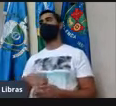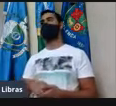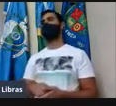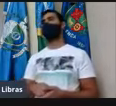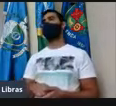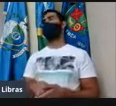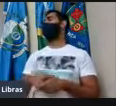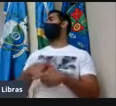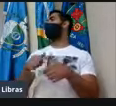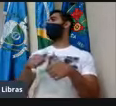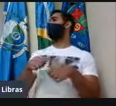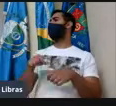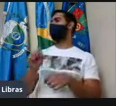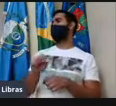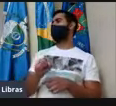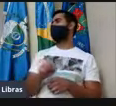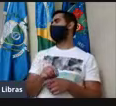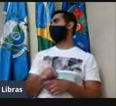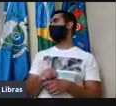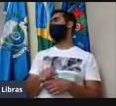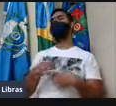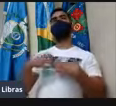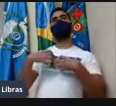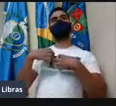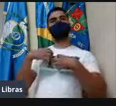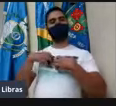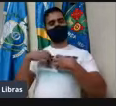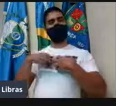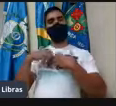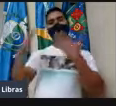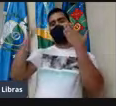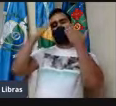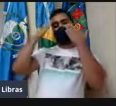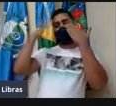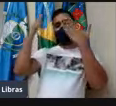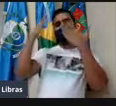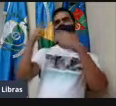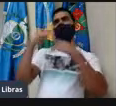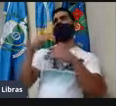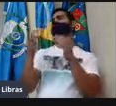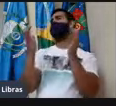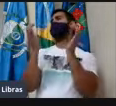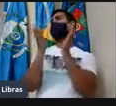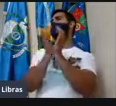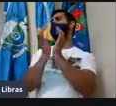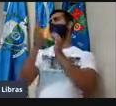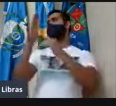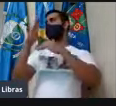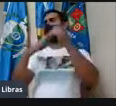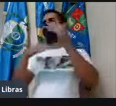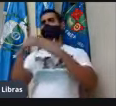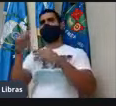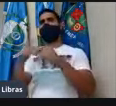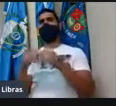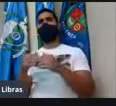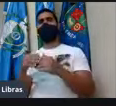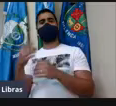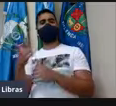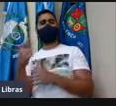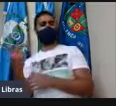Rafael, o nosso sentimento, os nossos agradecimentos a essa classe, né, que embora não